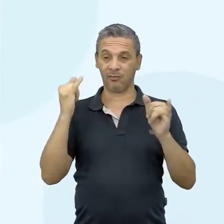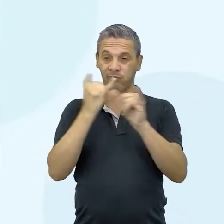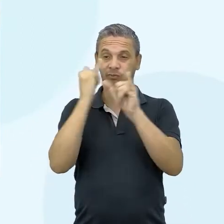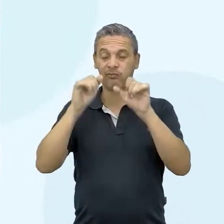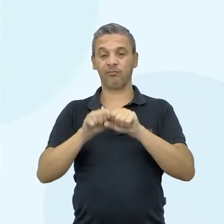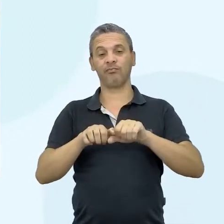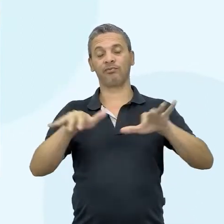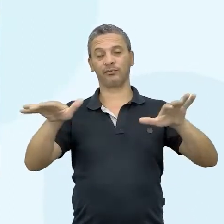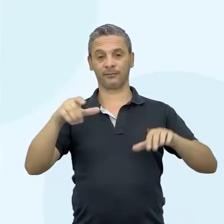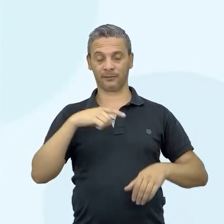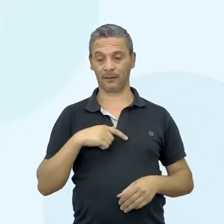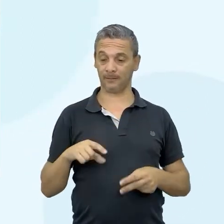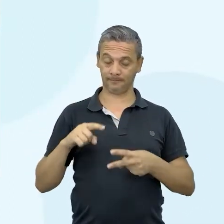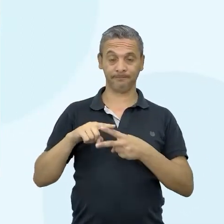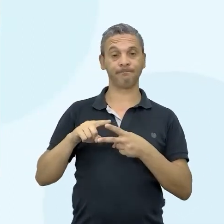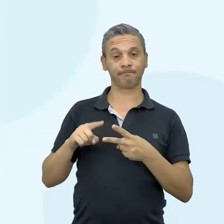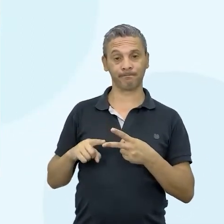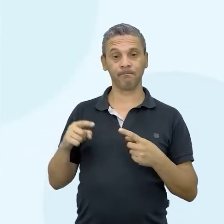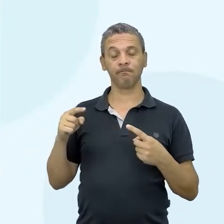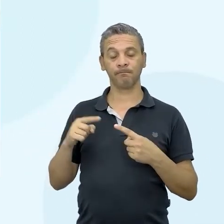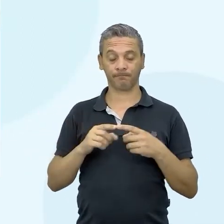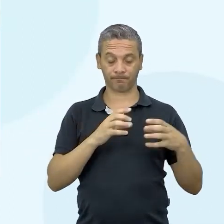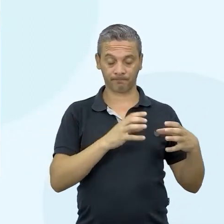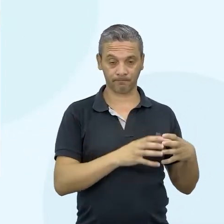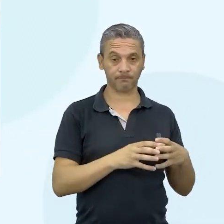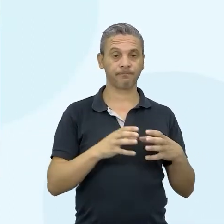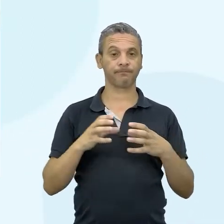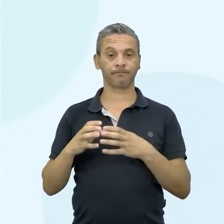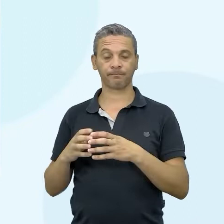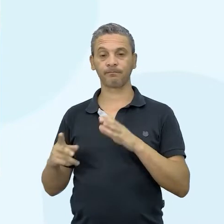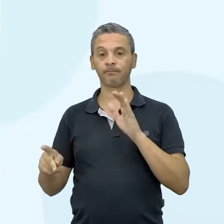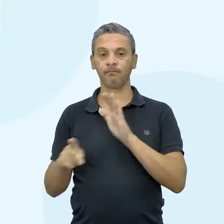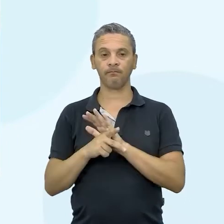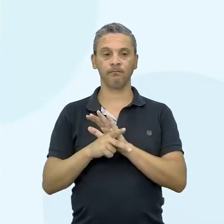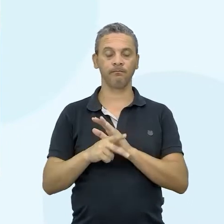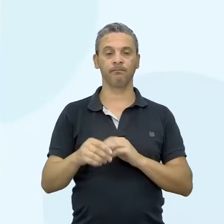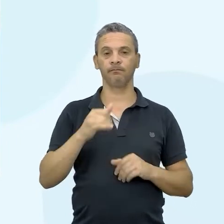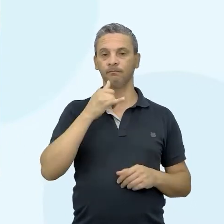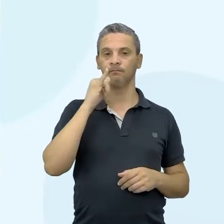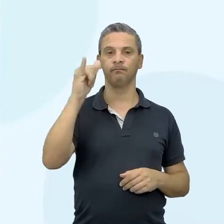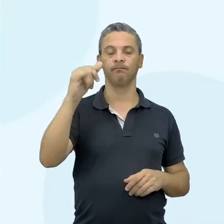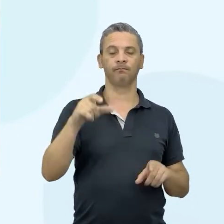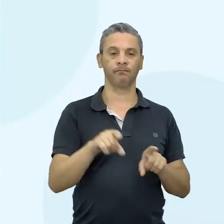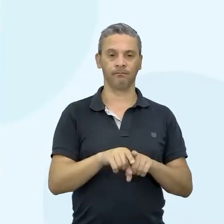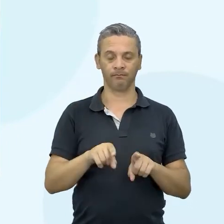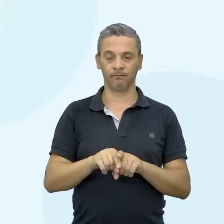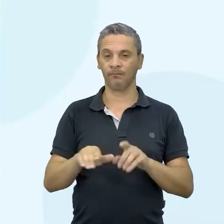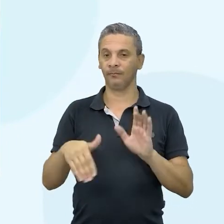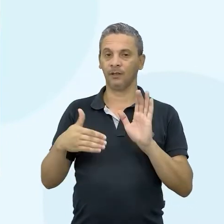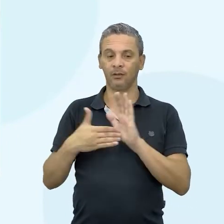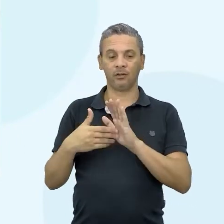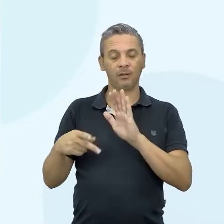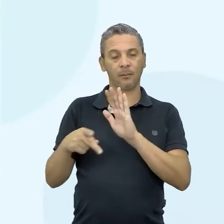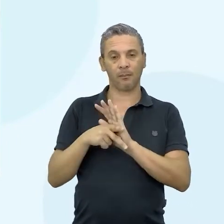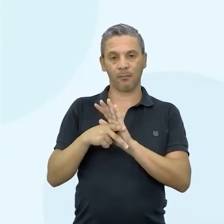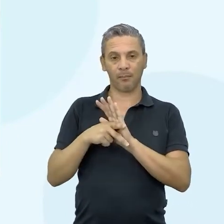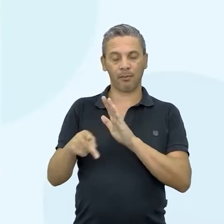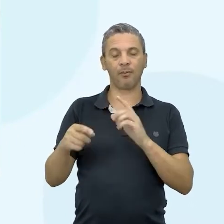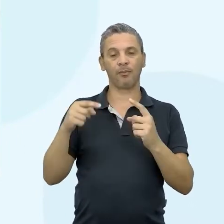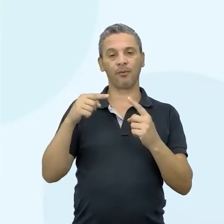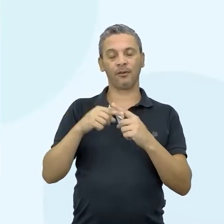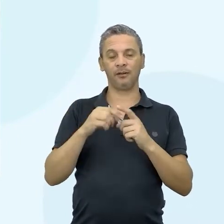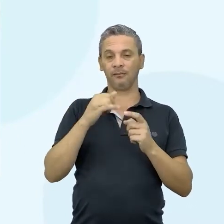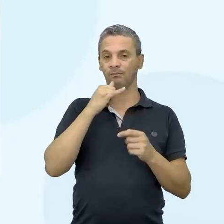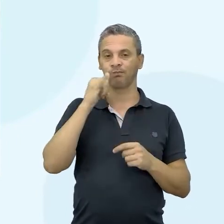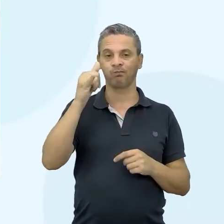essas duas são categorias referentes às hidrelétricas. Todas elas são oriundas, são